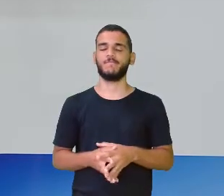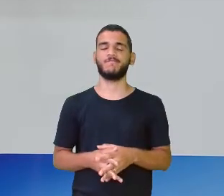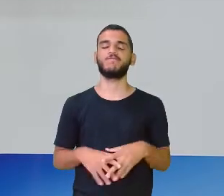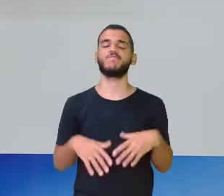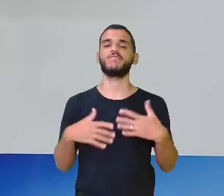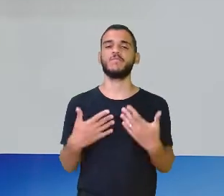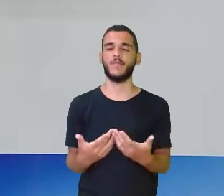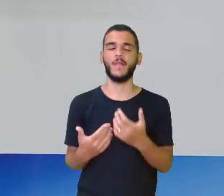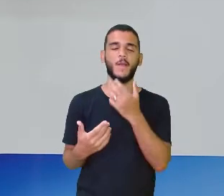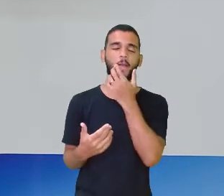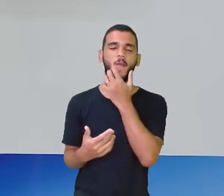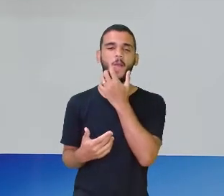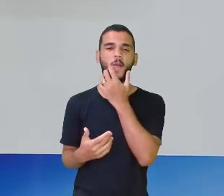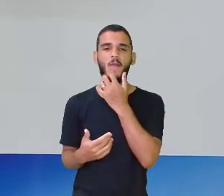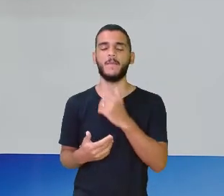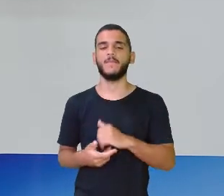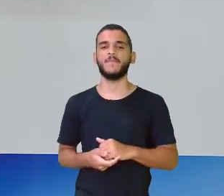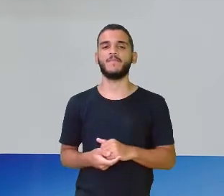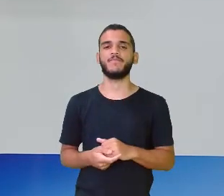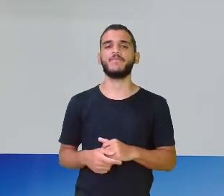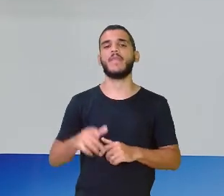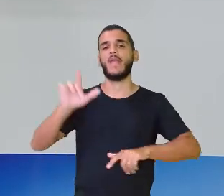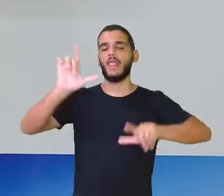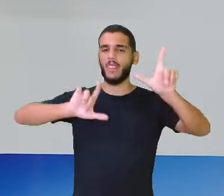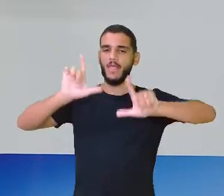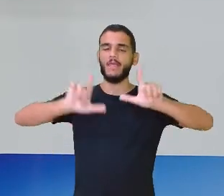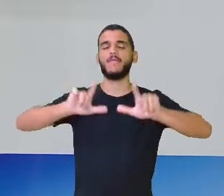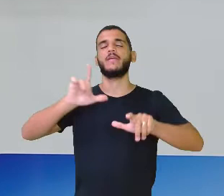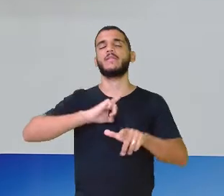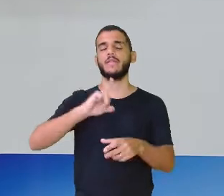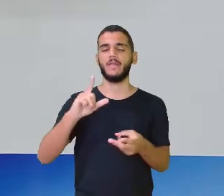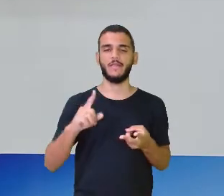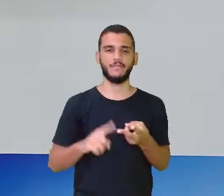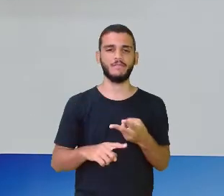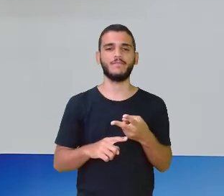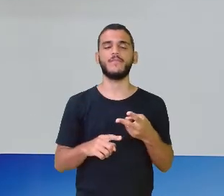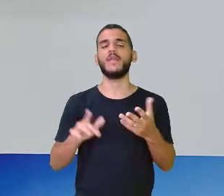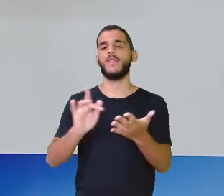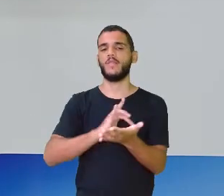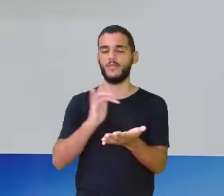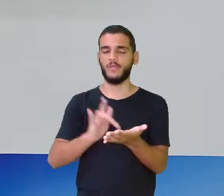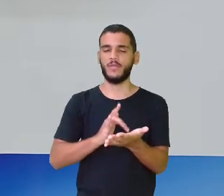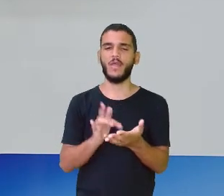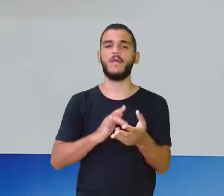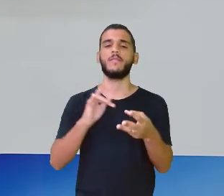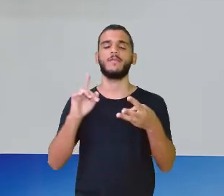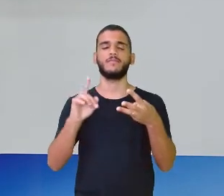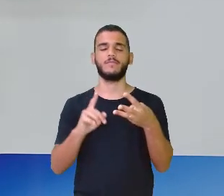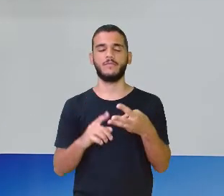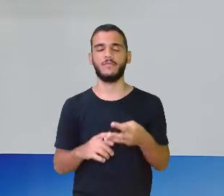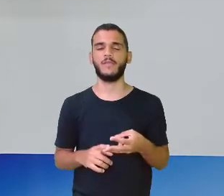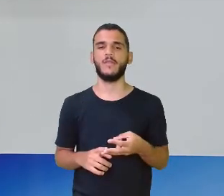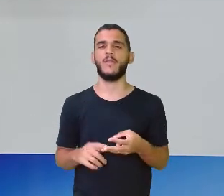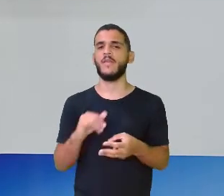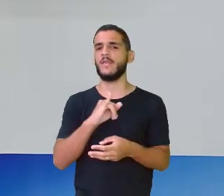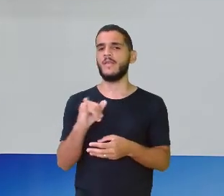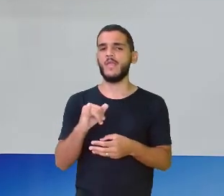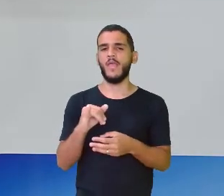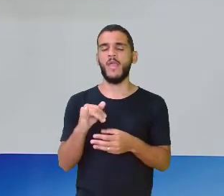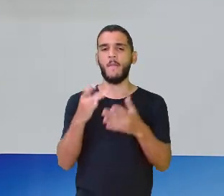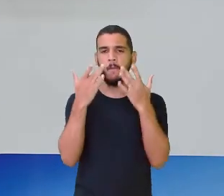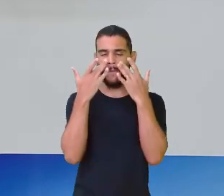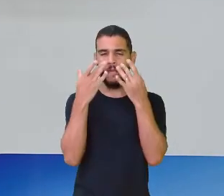você encontra na sua televisão, como eu falei, no tablet. Se você prestar atenção